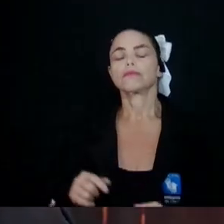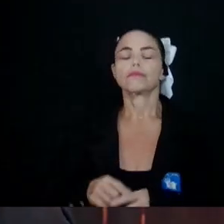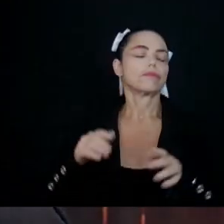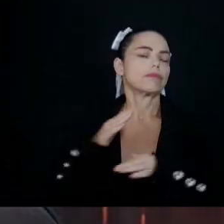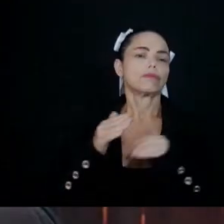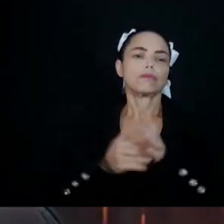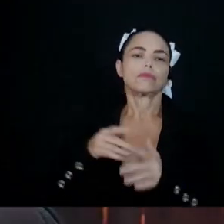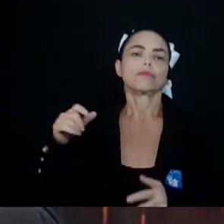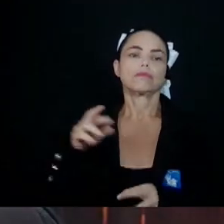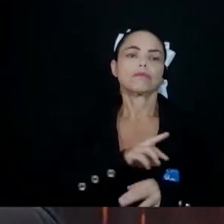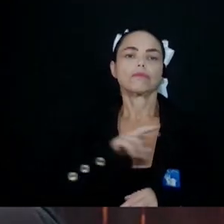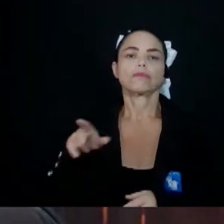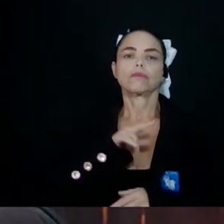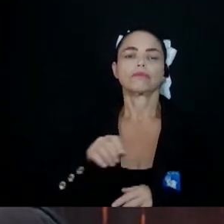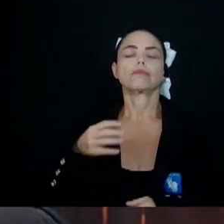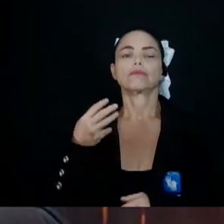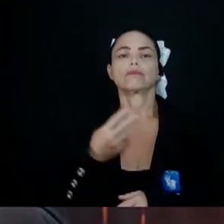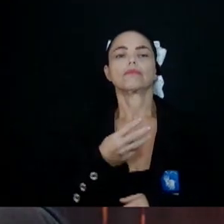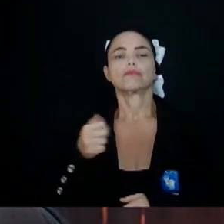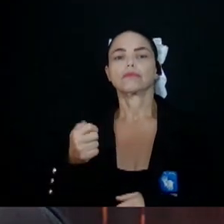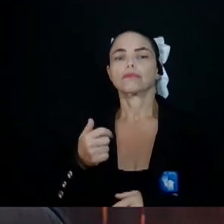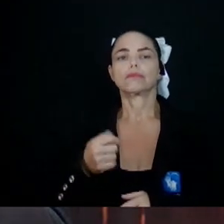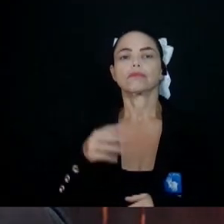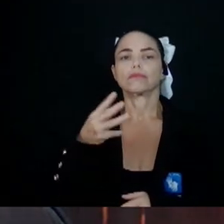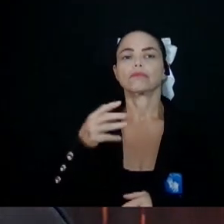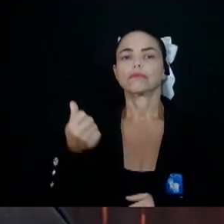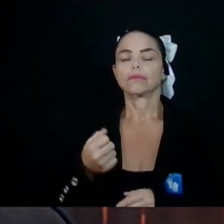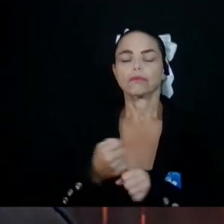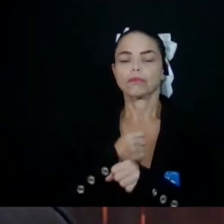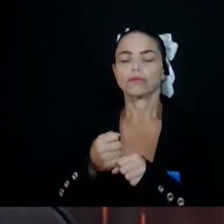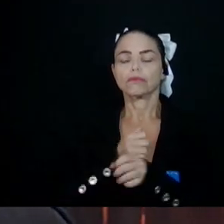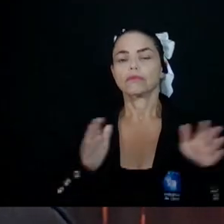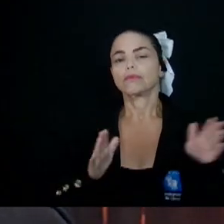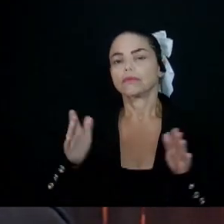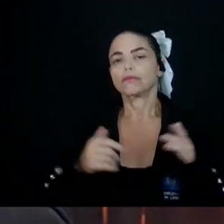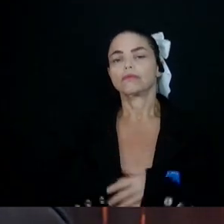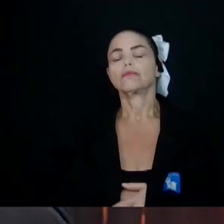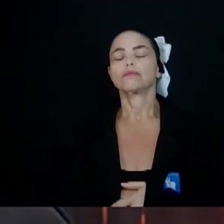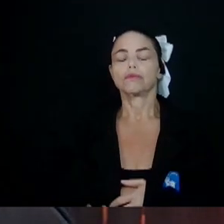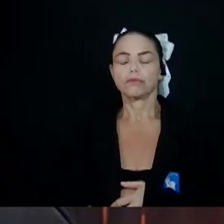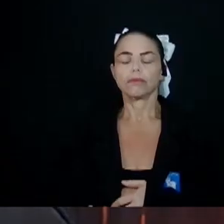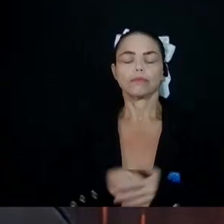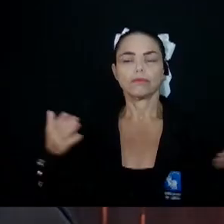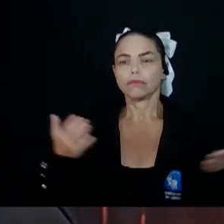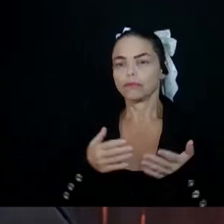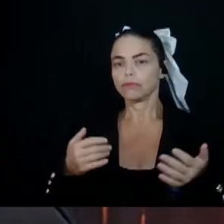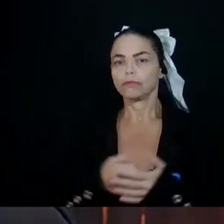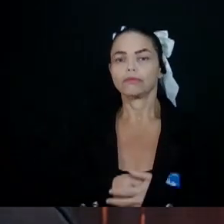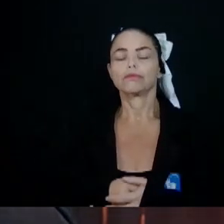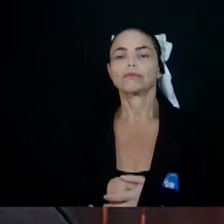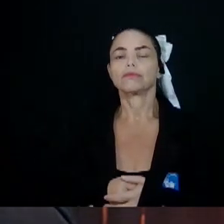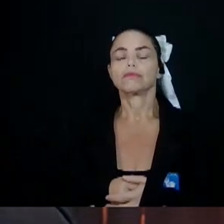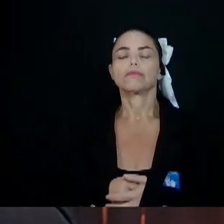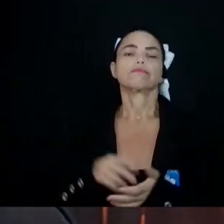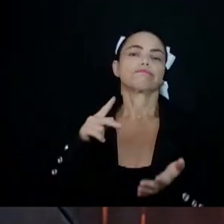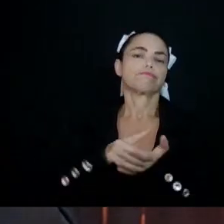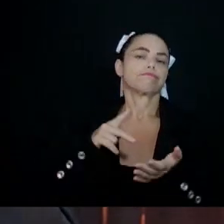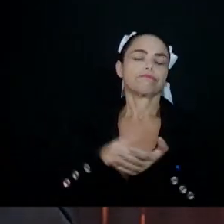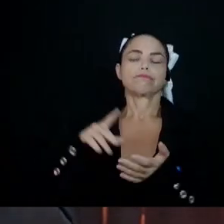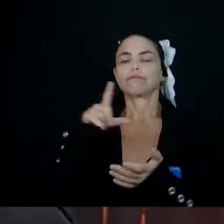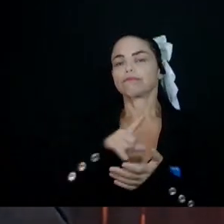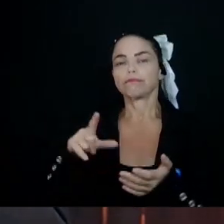porque nesses quase 36 anos mudou bastante coisa, mas o que acontece? Hoje é muito evidente que